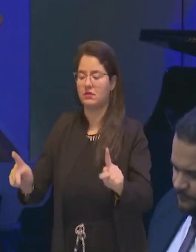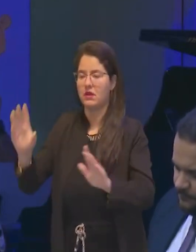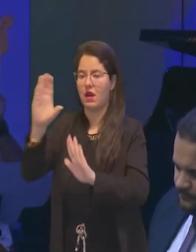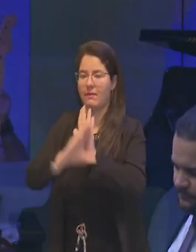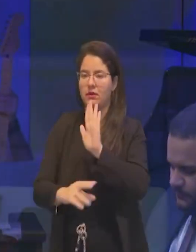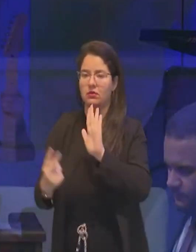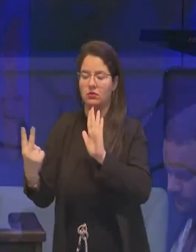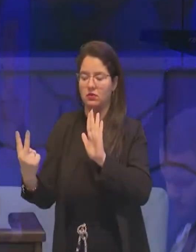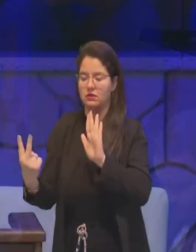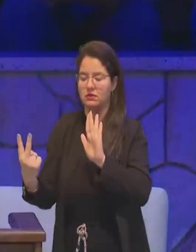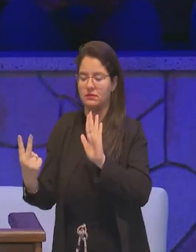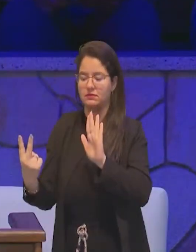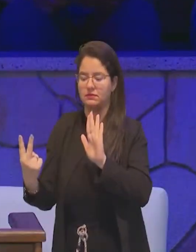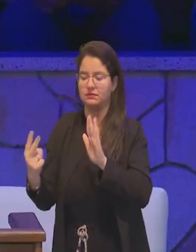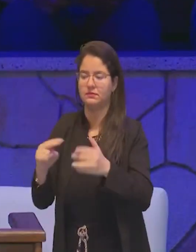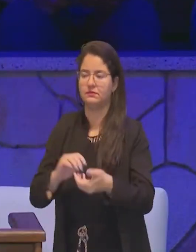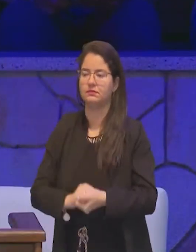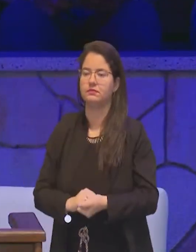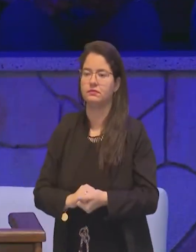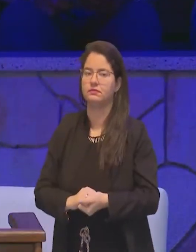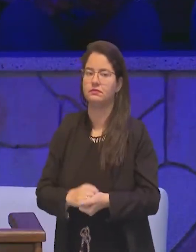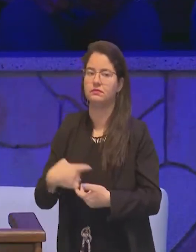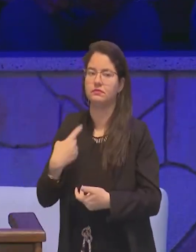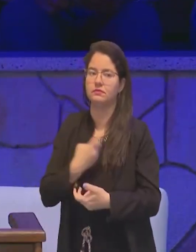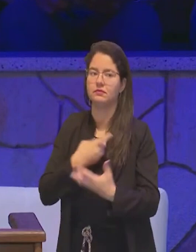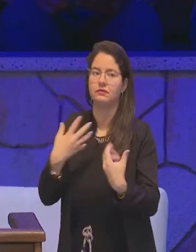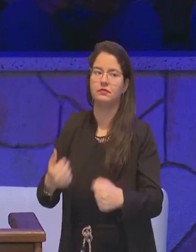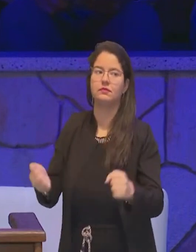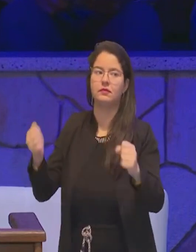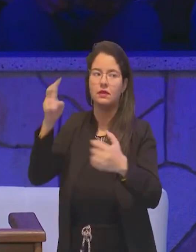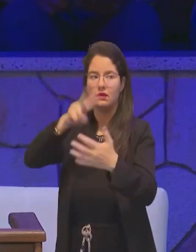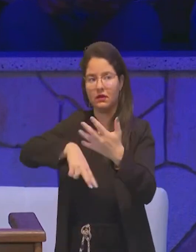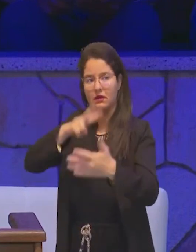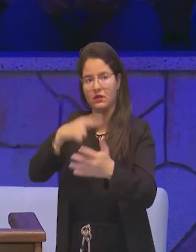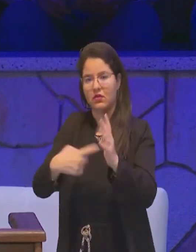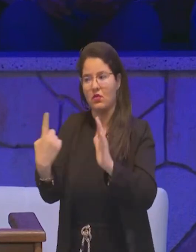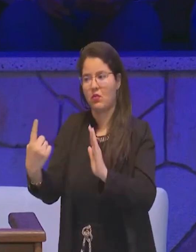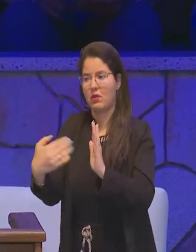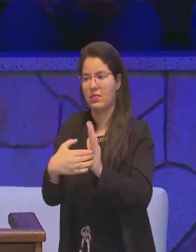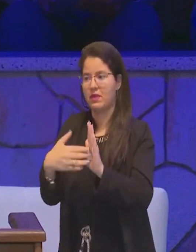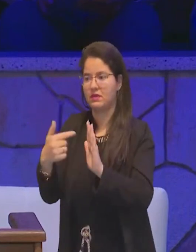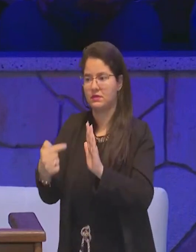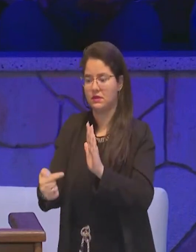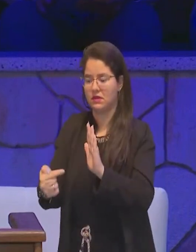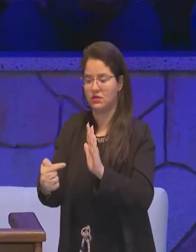2. Nós faremos a leitura do verso 1 ao verso 7.